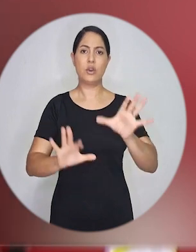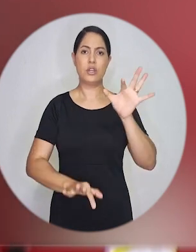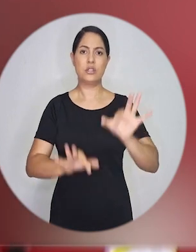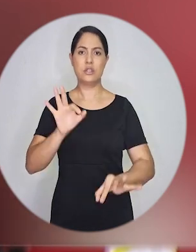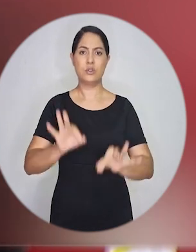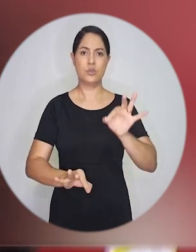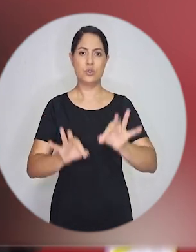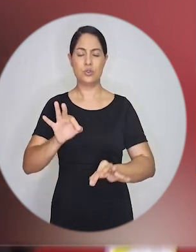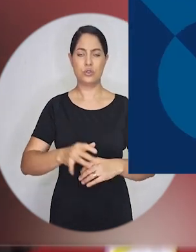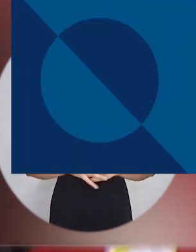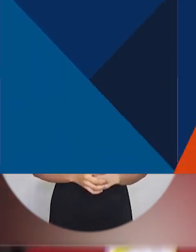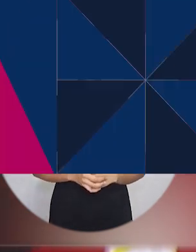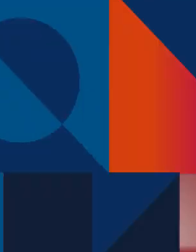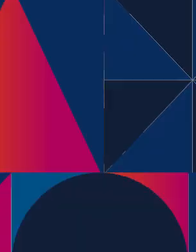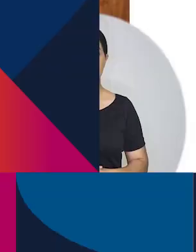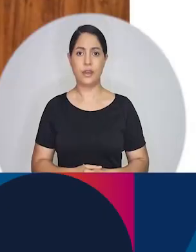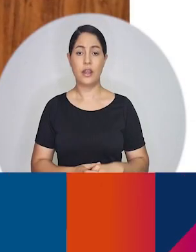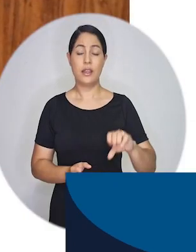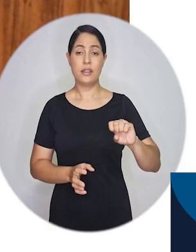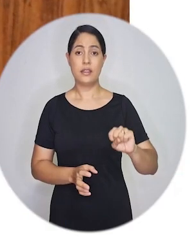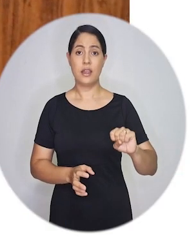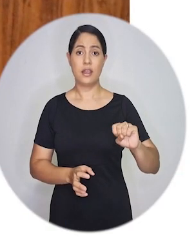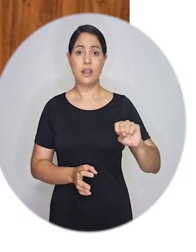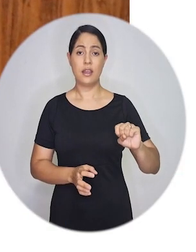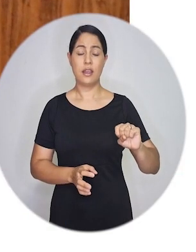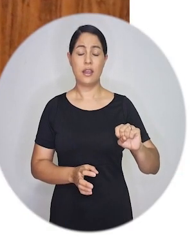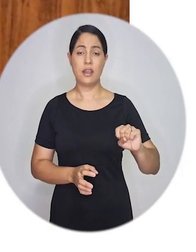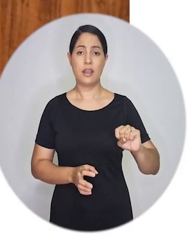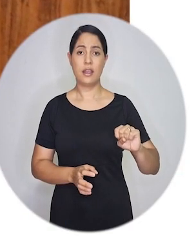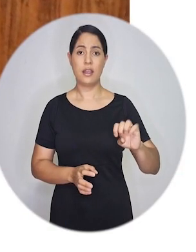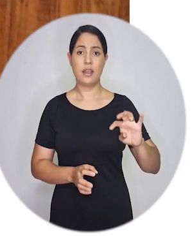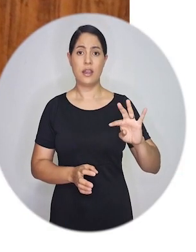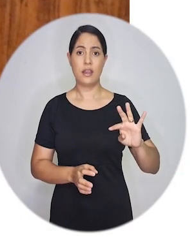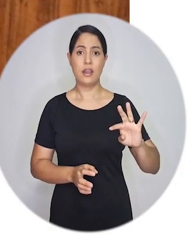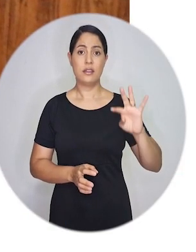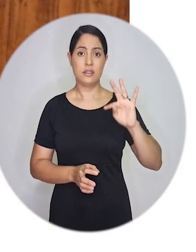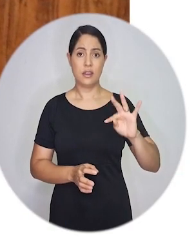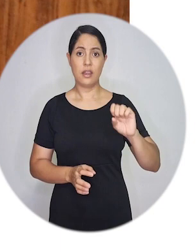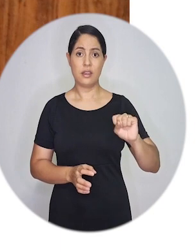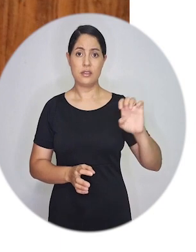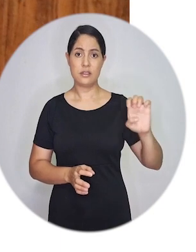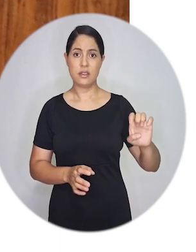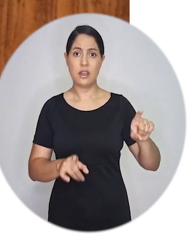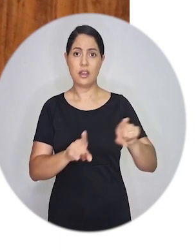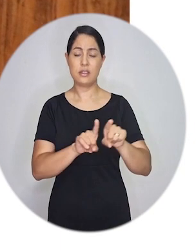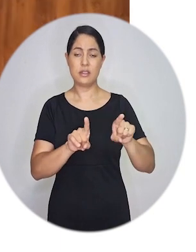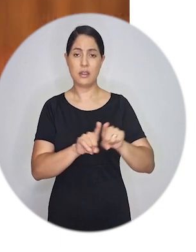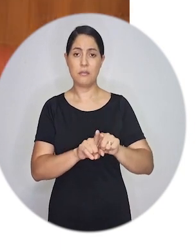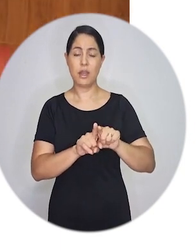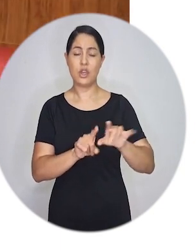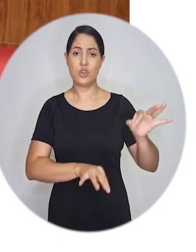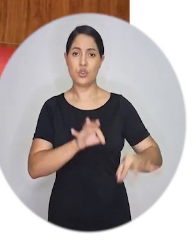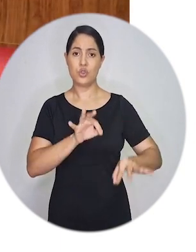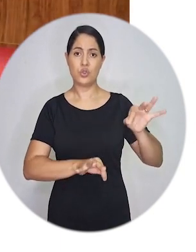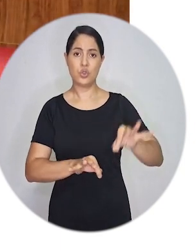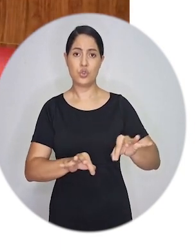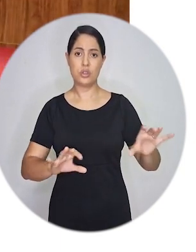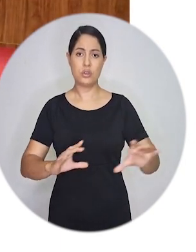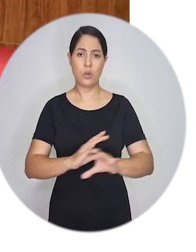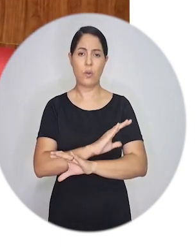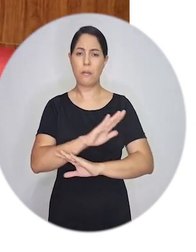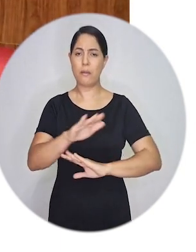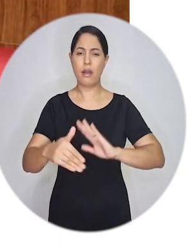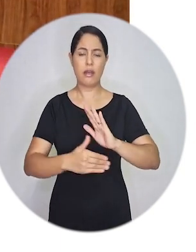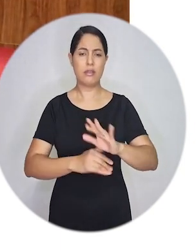das instituições democráticas. A união entre o Tribunal Superior Eleitoral e entidades da sociedade civil demonstrou o compromisso